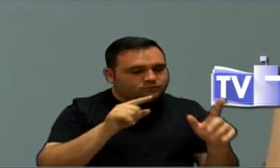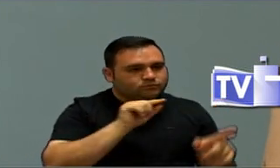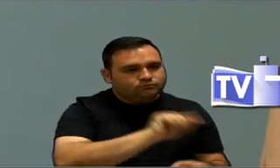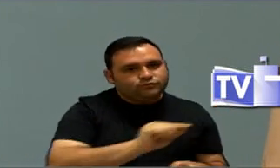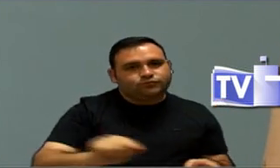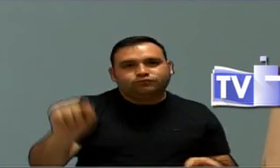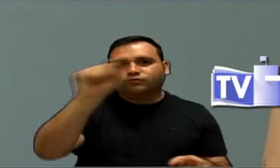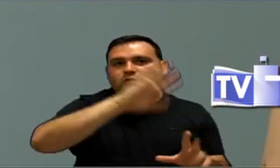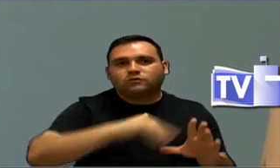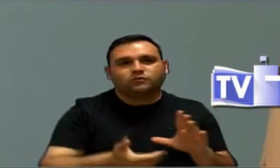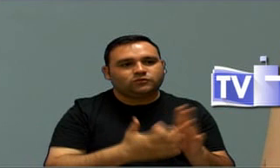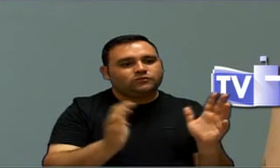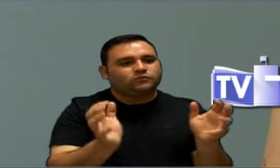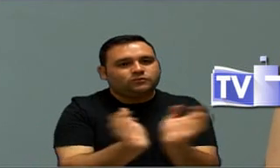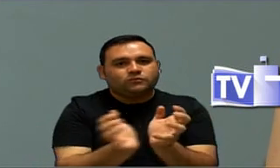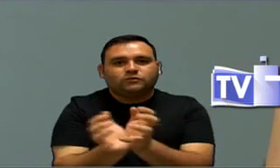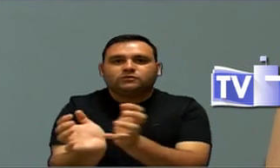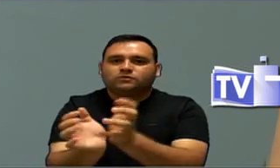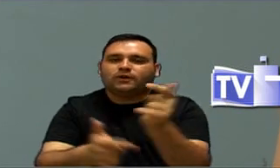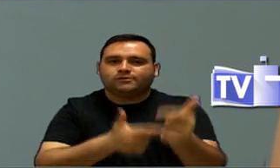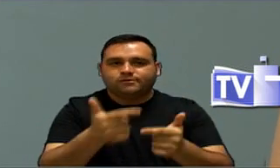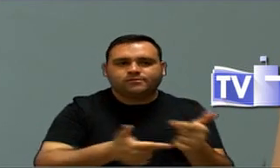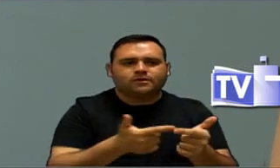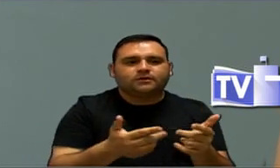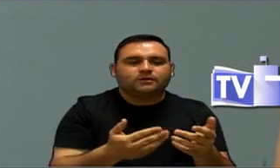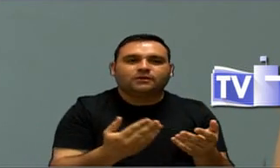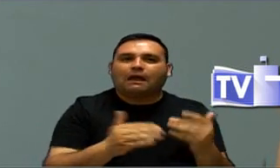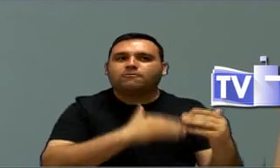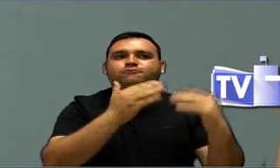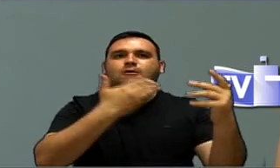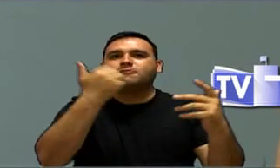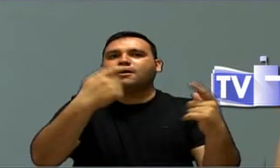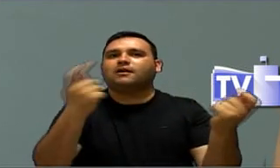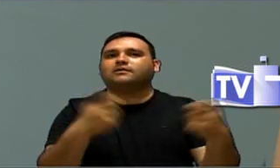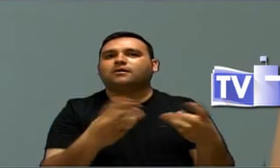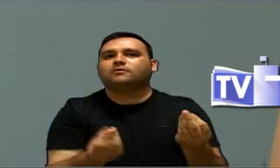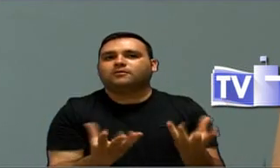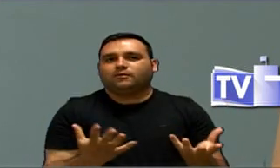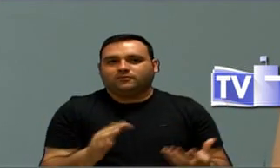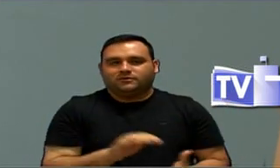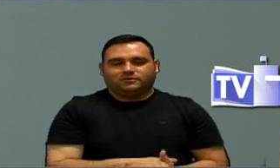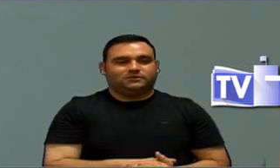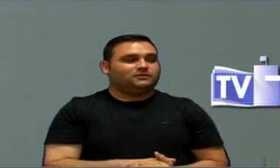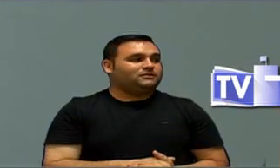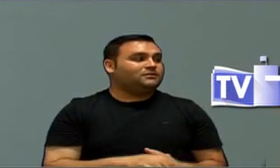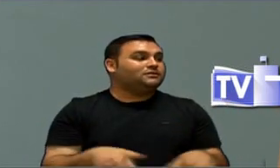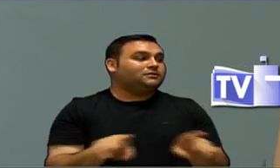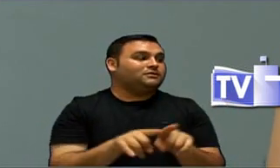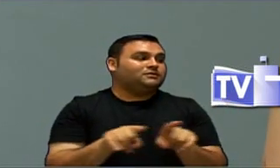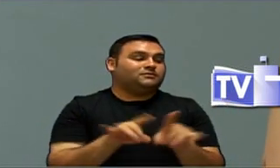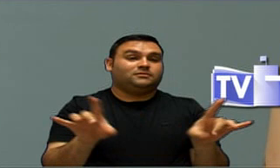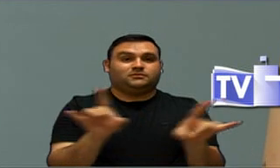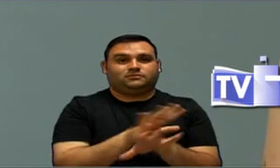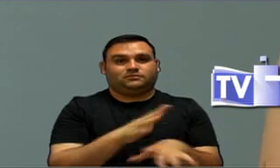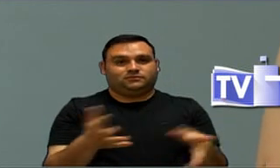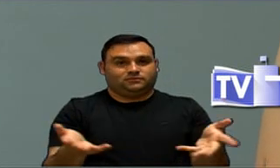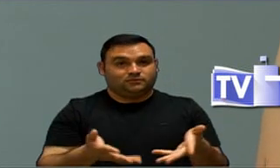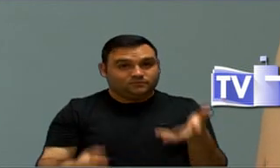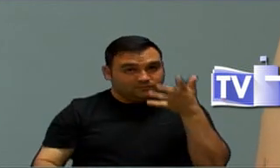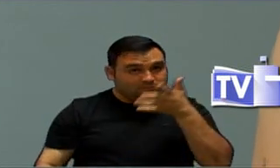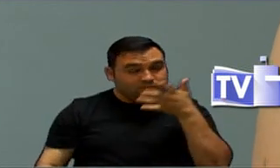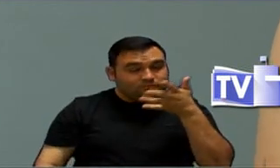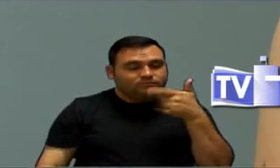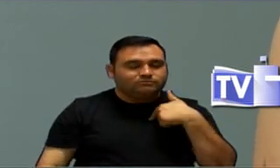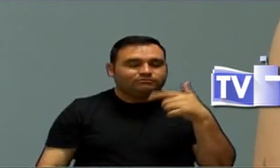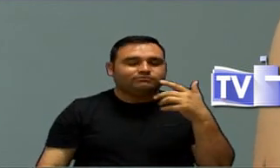esses organismos realmente funcionem e como poderiam estar funcionando na cidade, né? E, para finalizar, eu